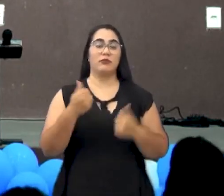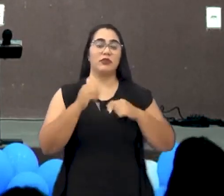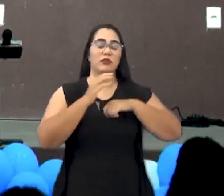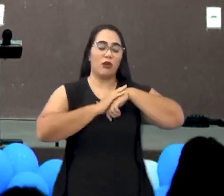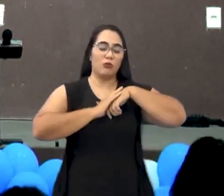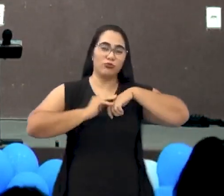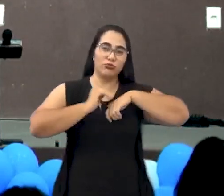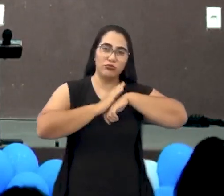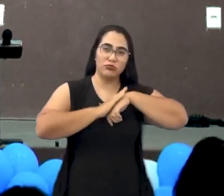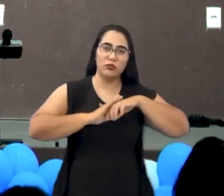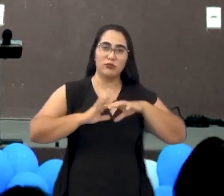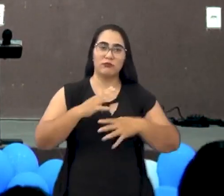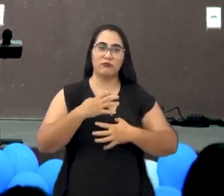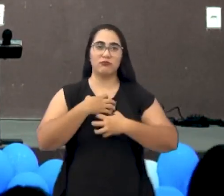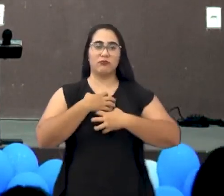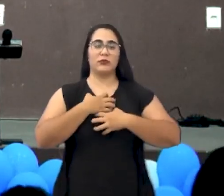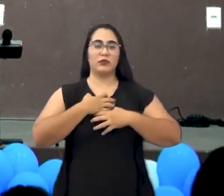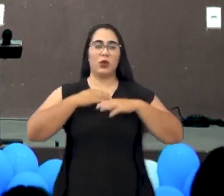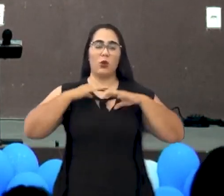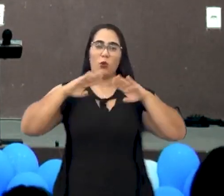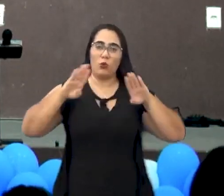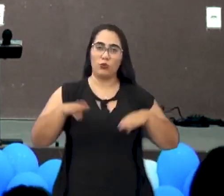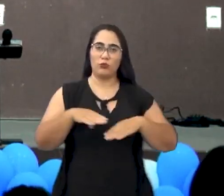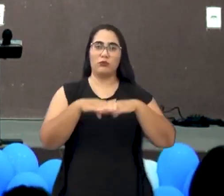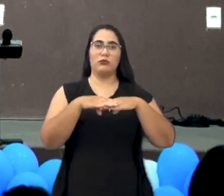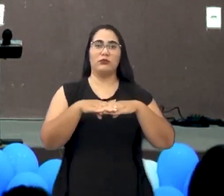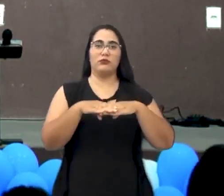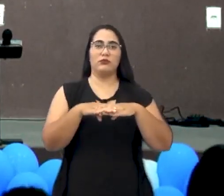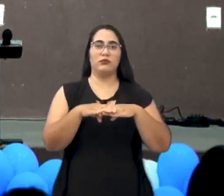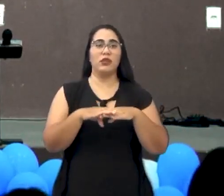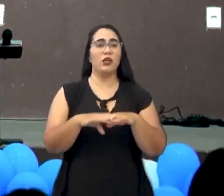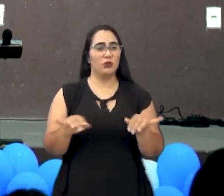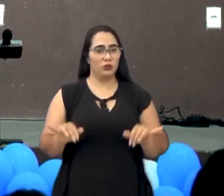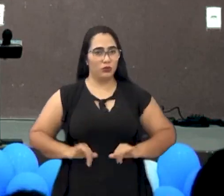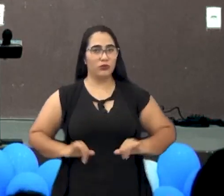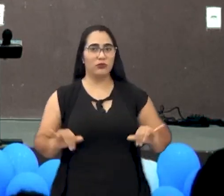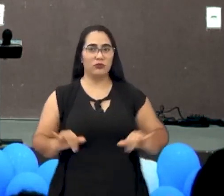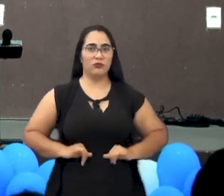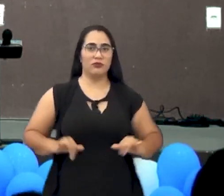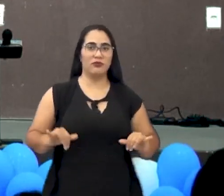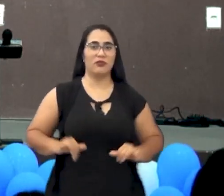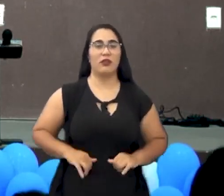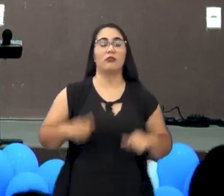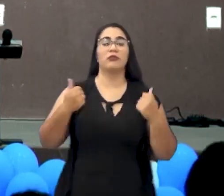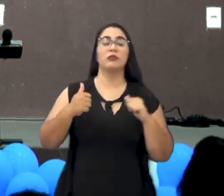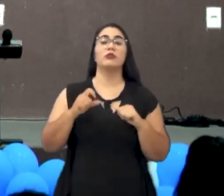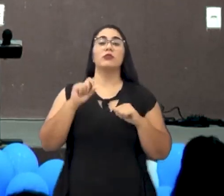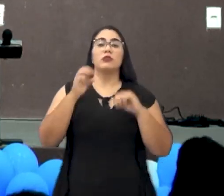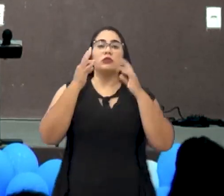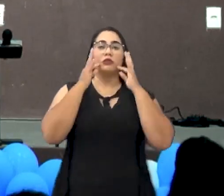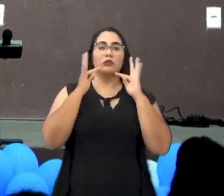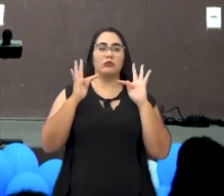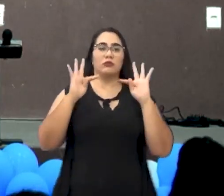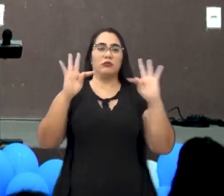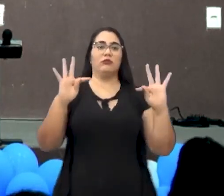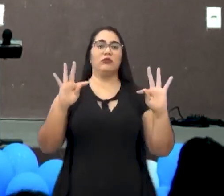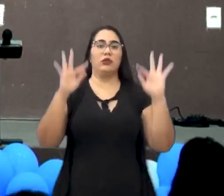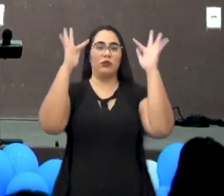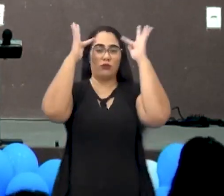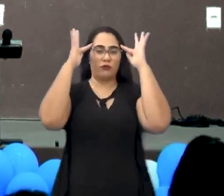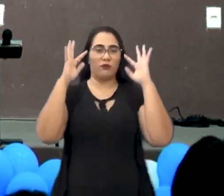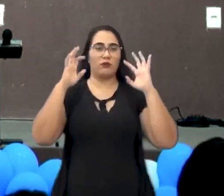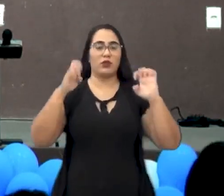manso, humilde, sofredor e exemplo do que é fé para o